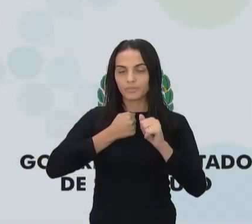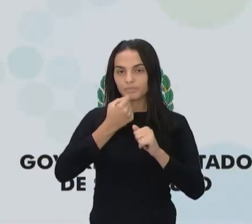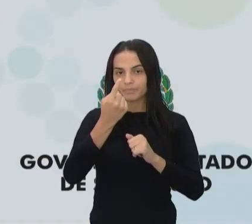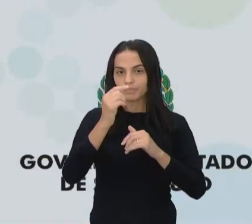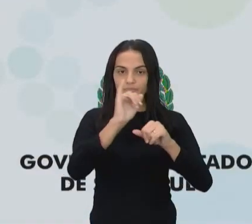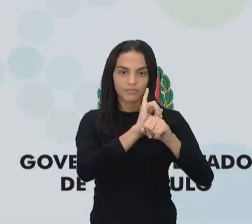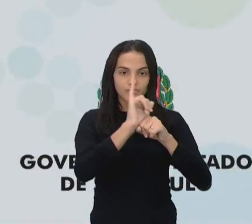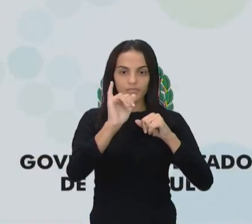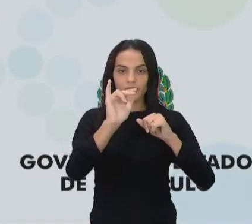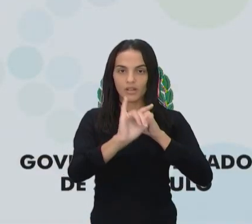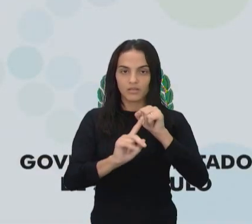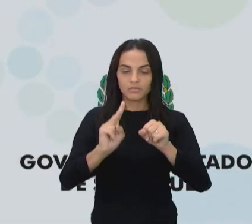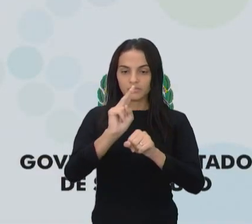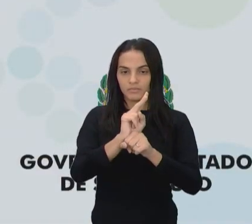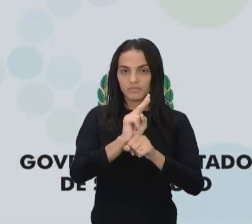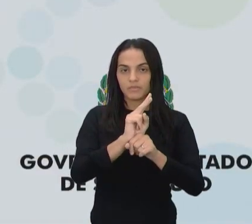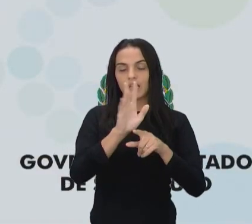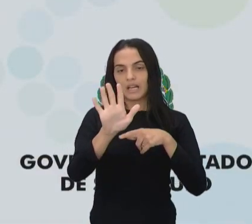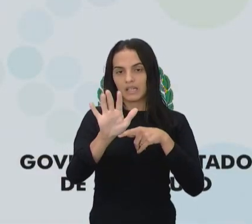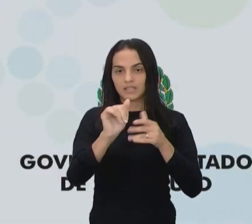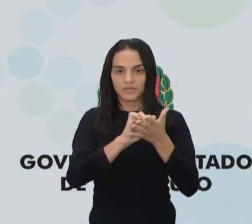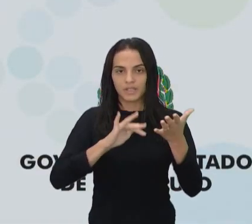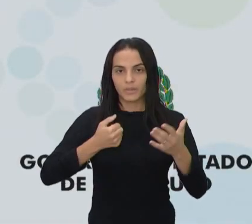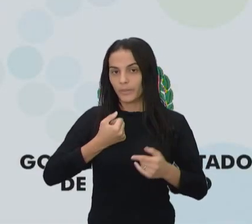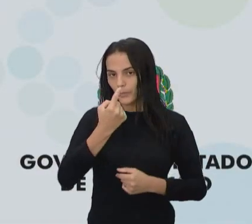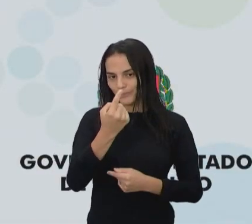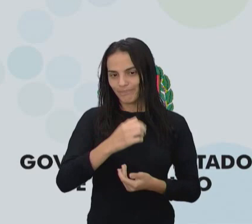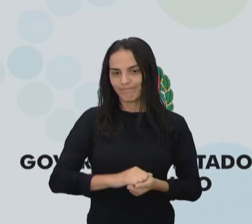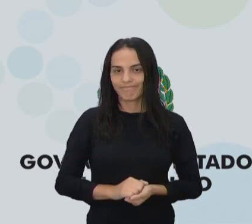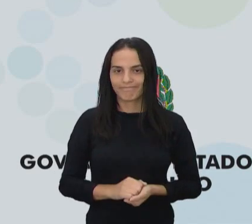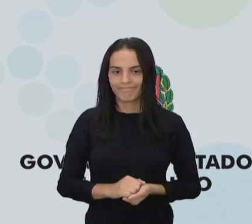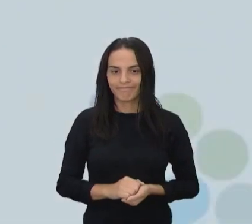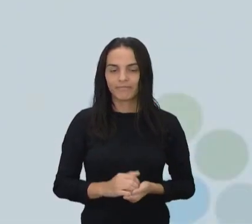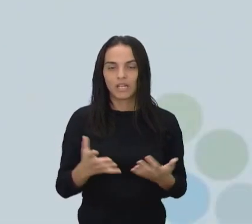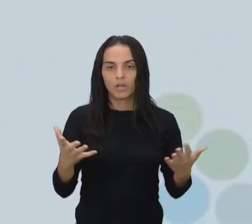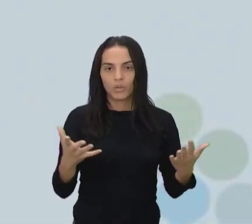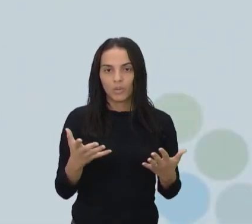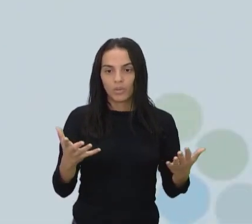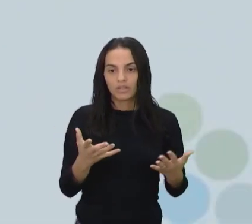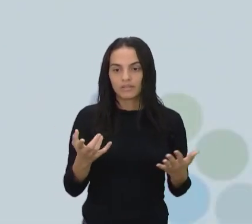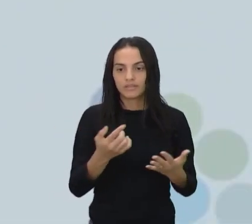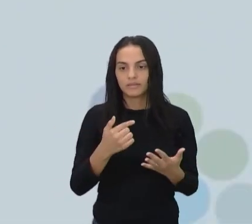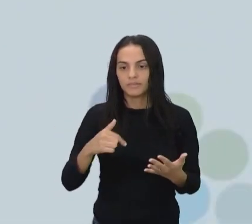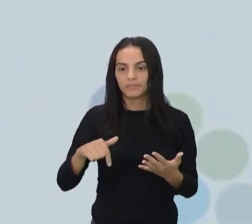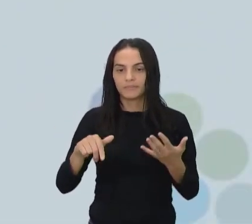e Sustentabilidade na atividade 1. Nós vamos abordar hoje